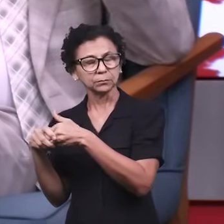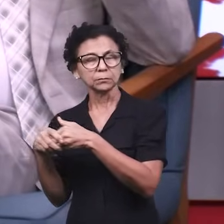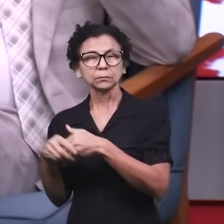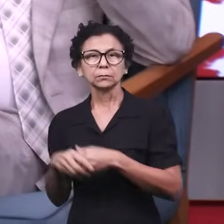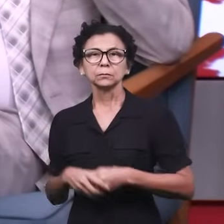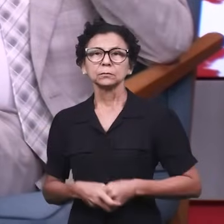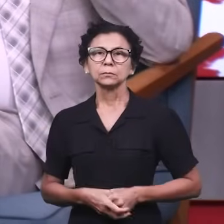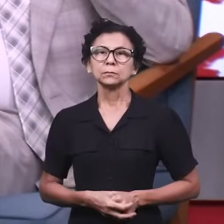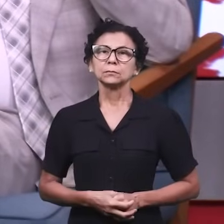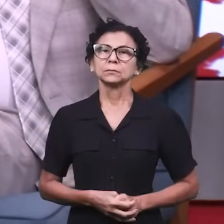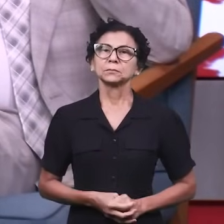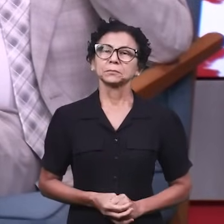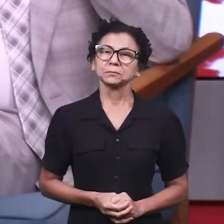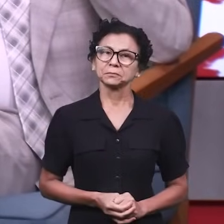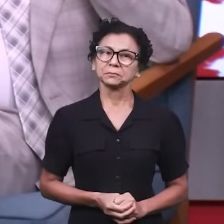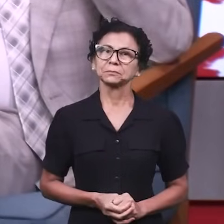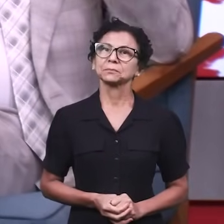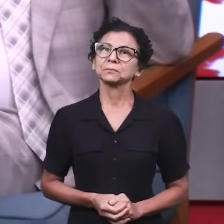Vejam,